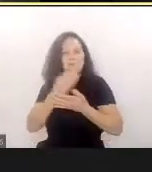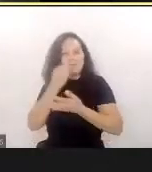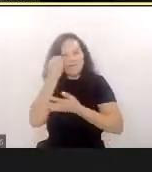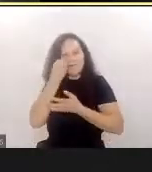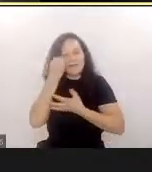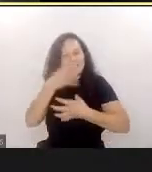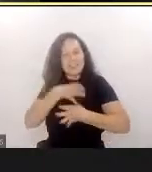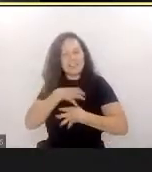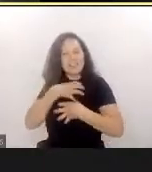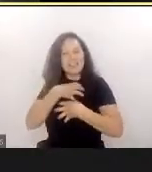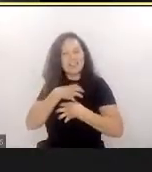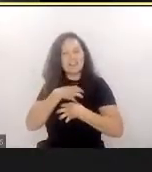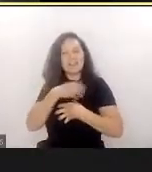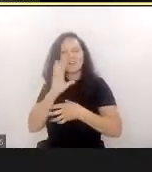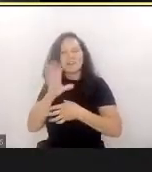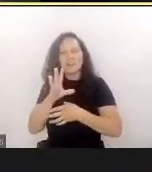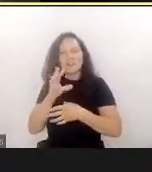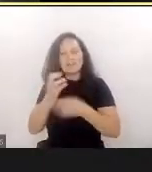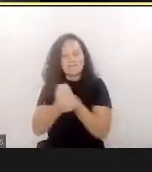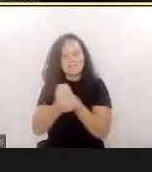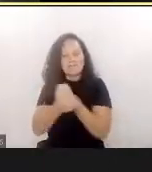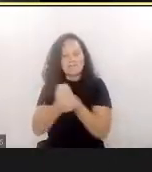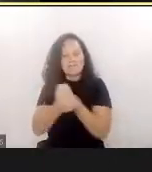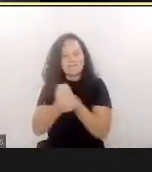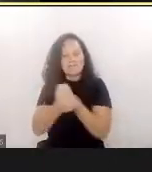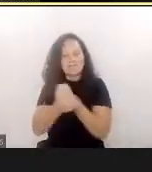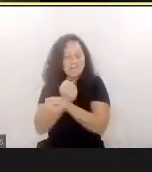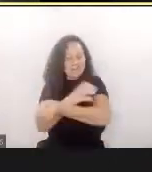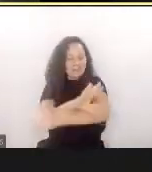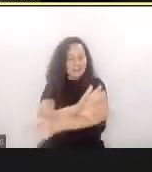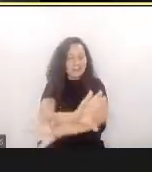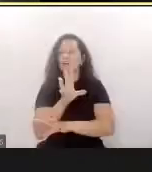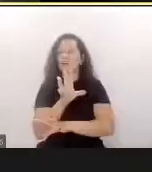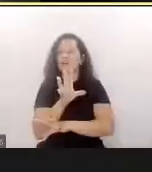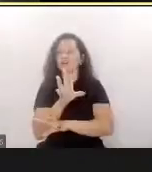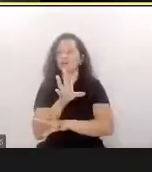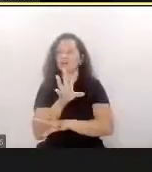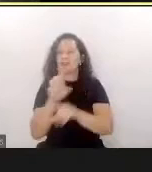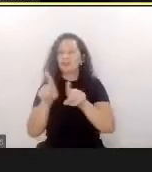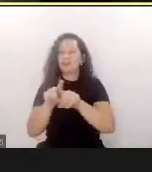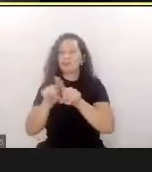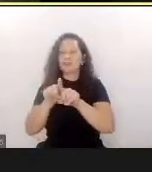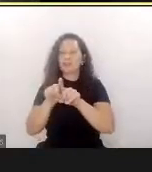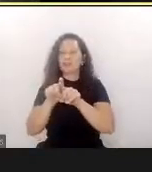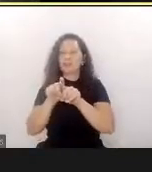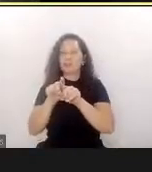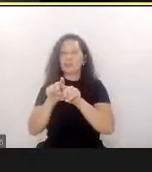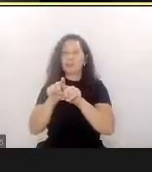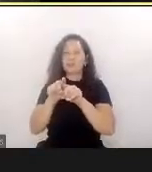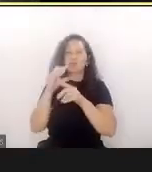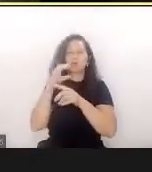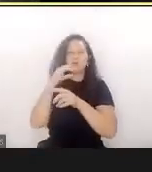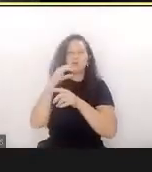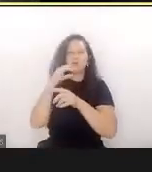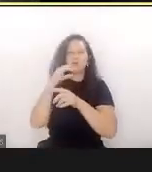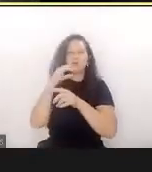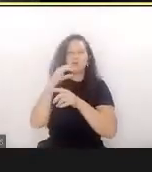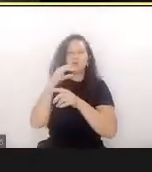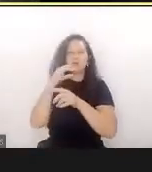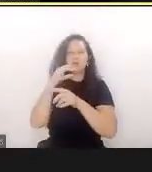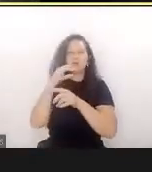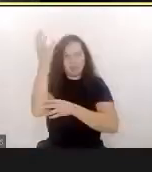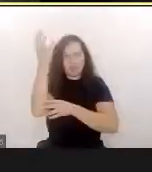secas e temperaturas que estão crescendo no sudeste do país por conta